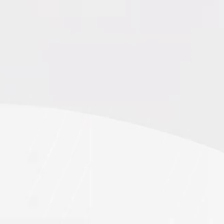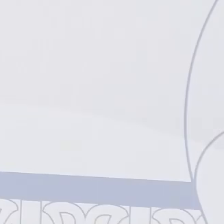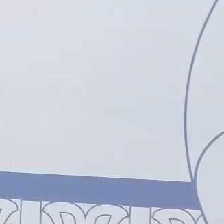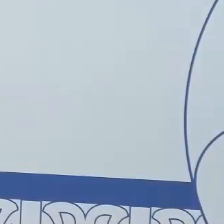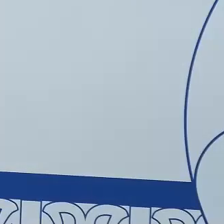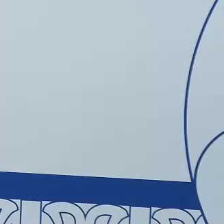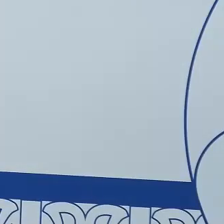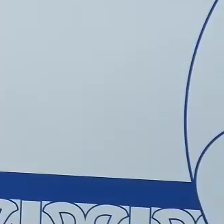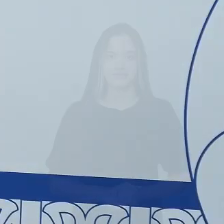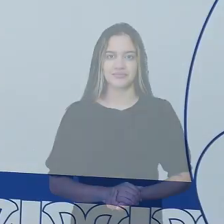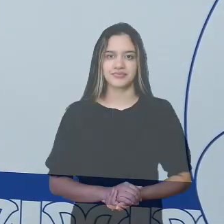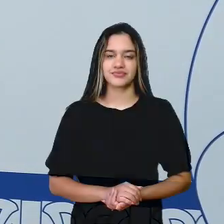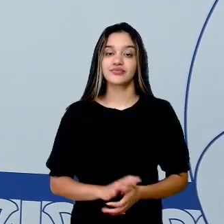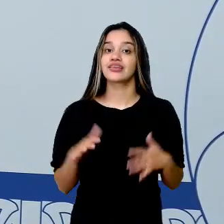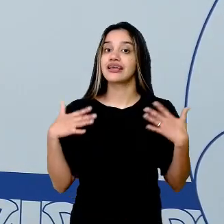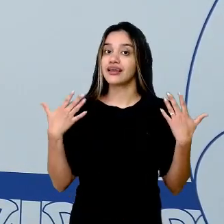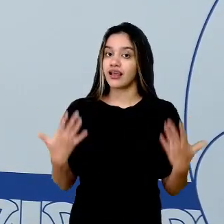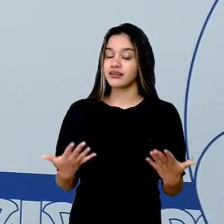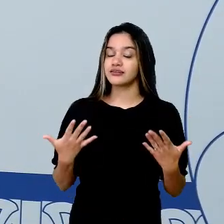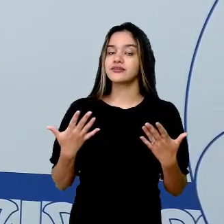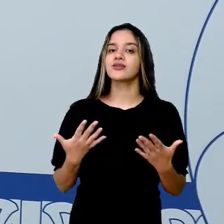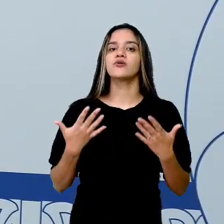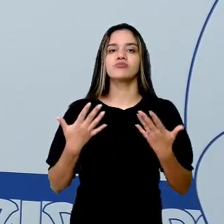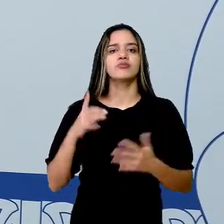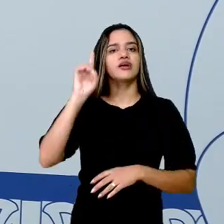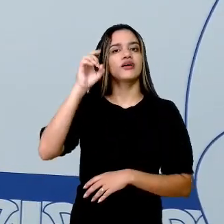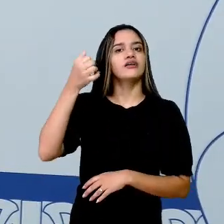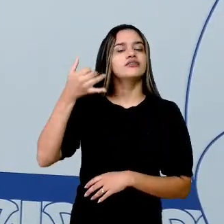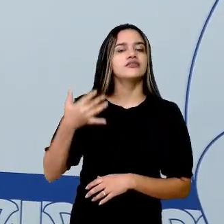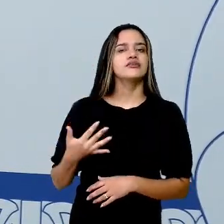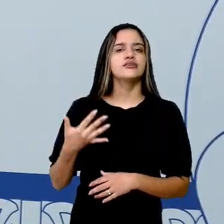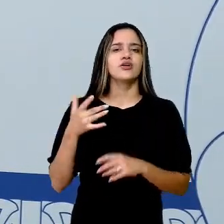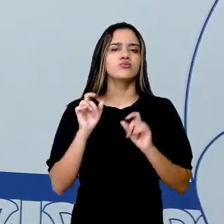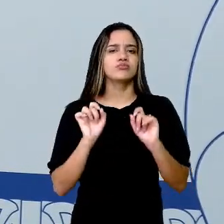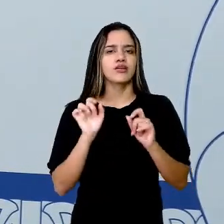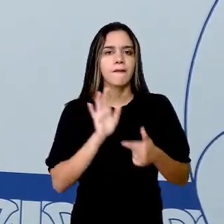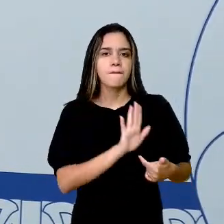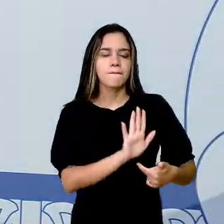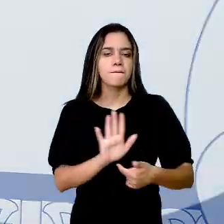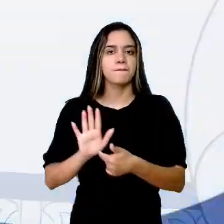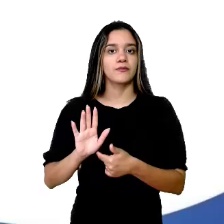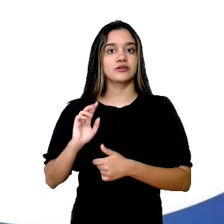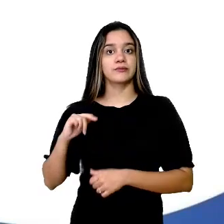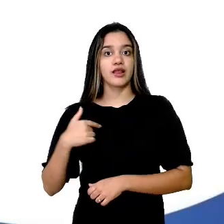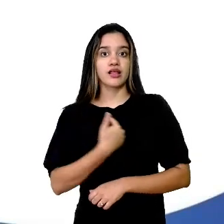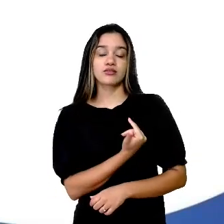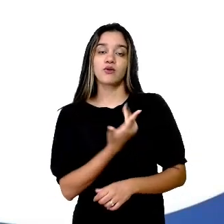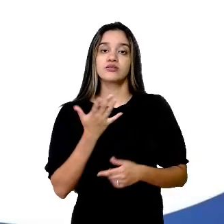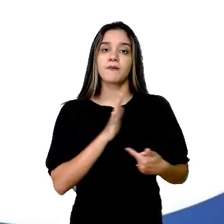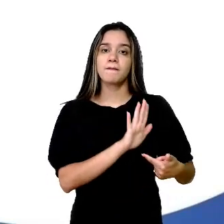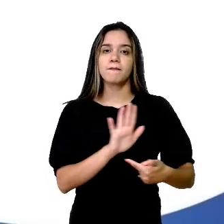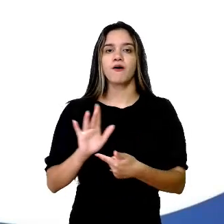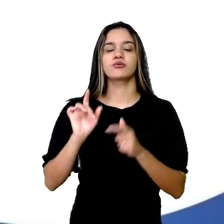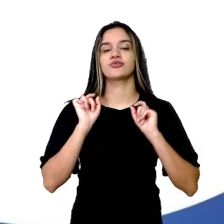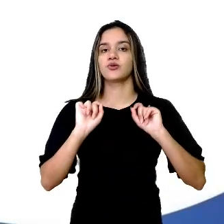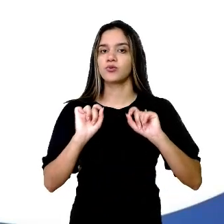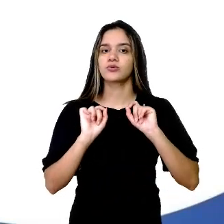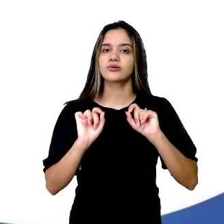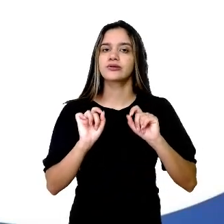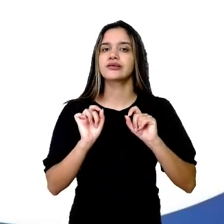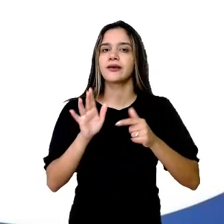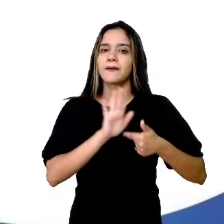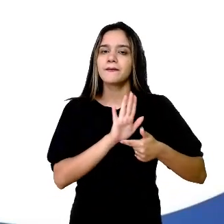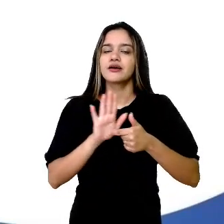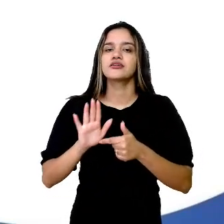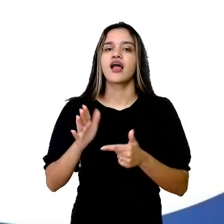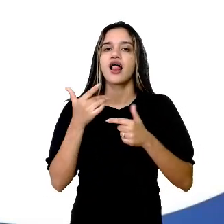onda então gente o que é que esse descritor ele vem trazer para nós ele nos mostra e nos apresenta